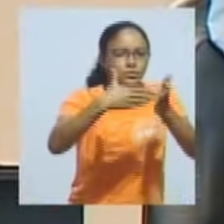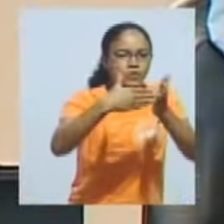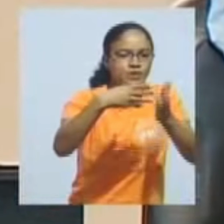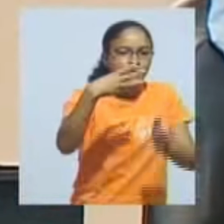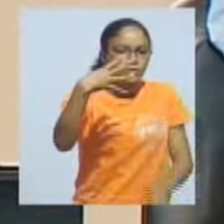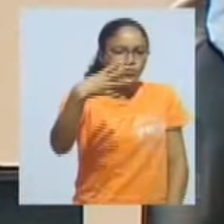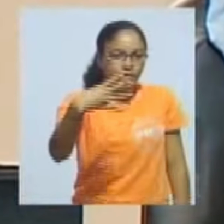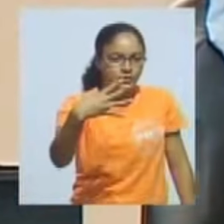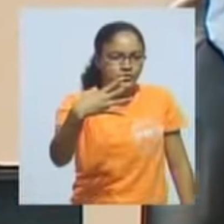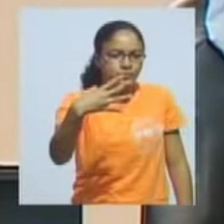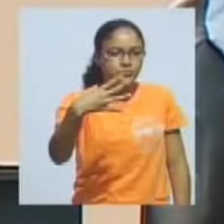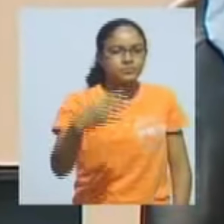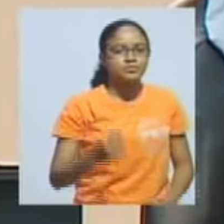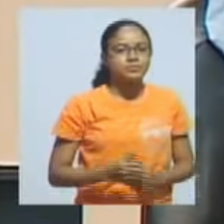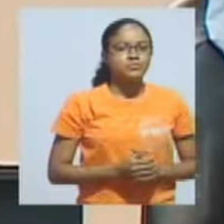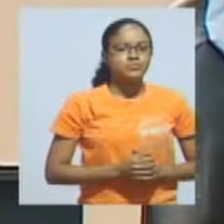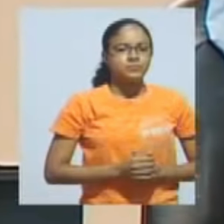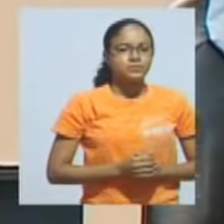Colossenses,